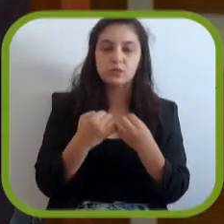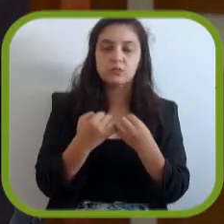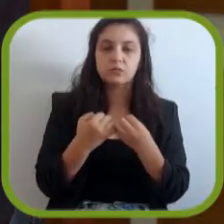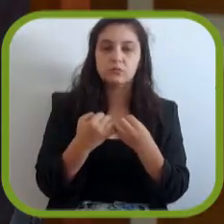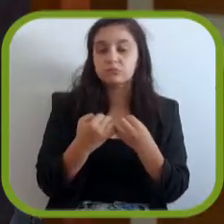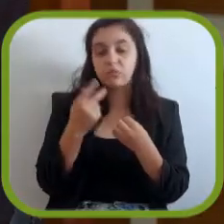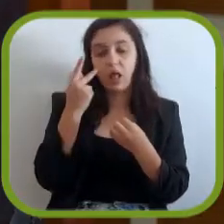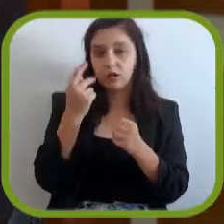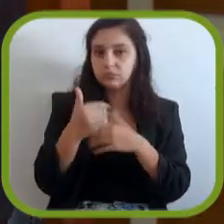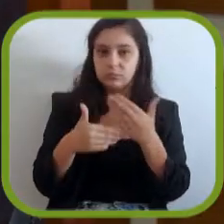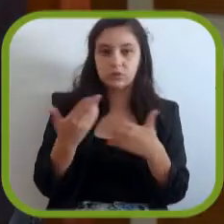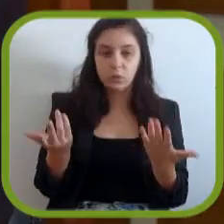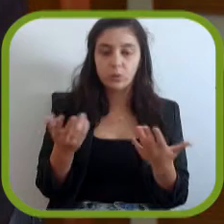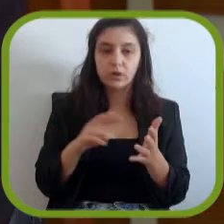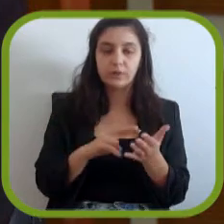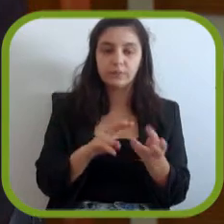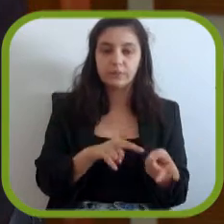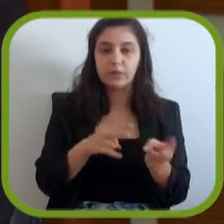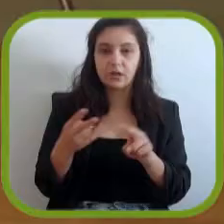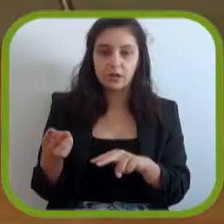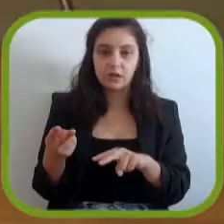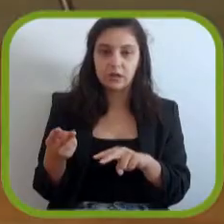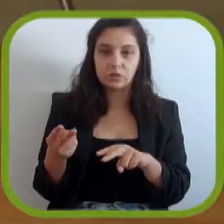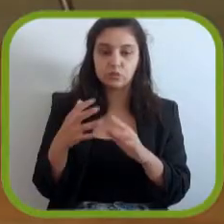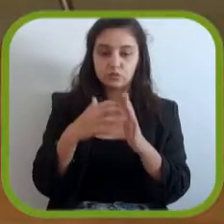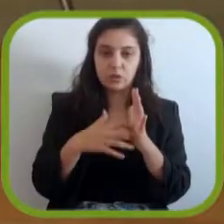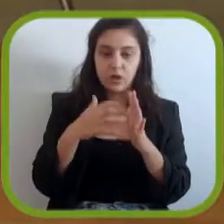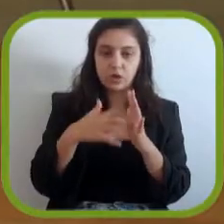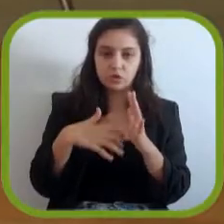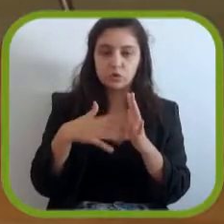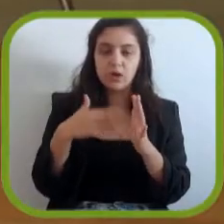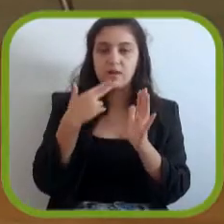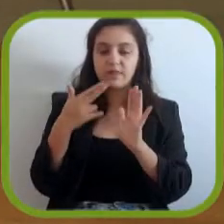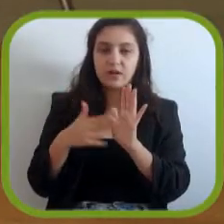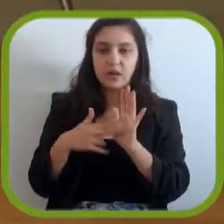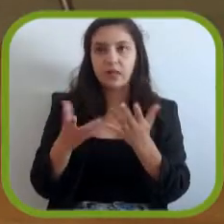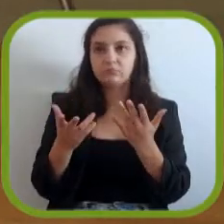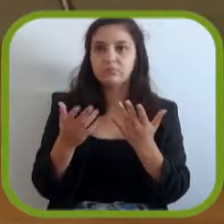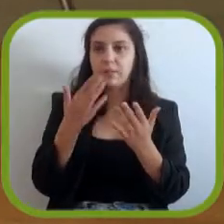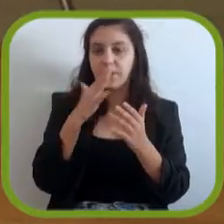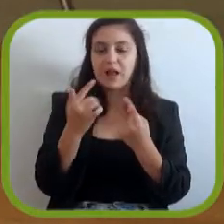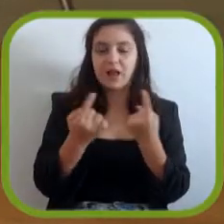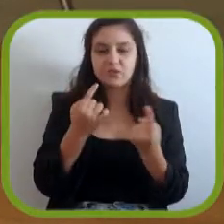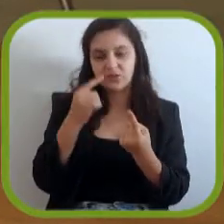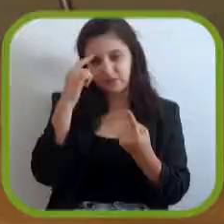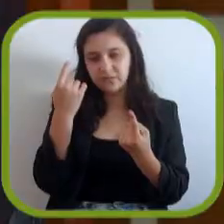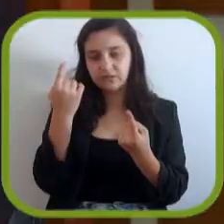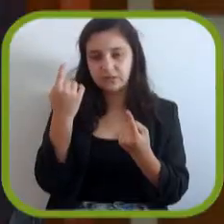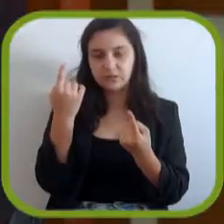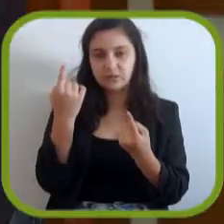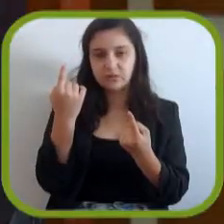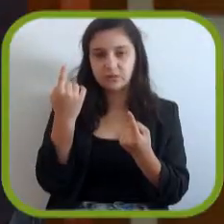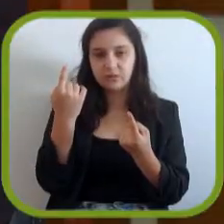social onde vive. Então, essa tradução dos textos para a realidade parece-me muitas vezes